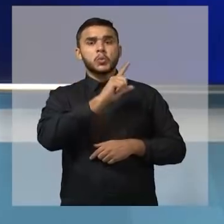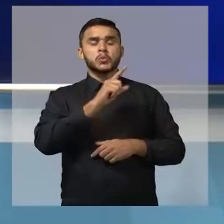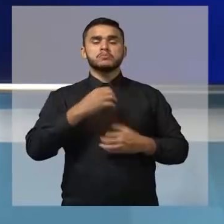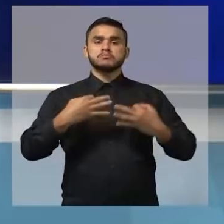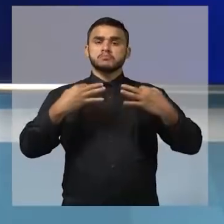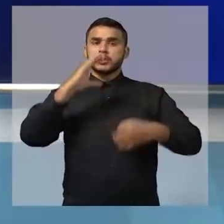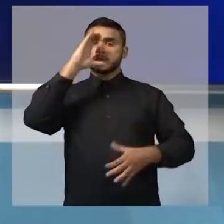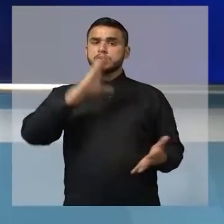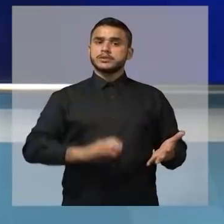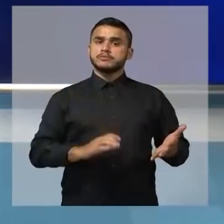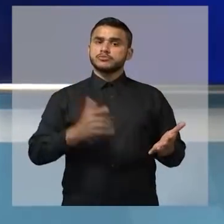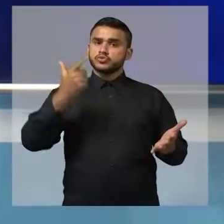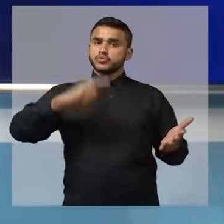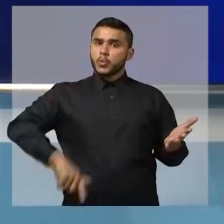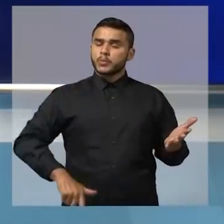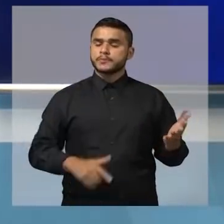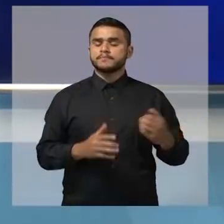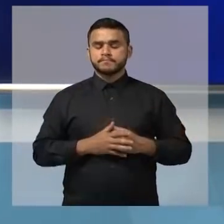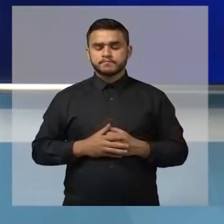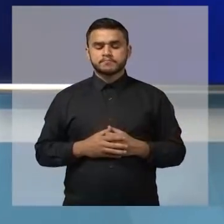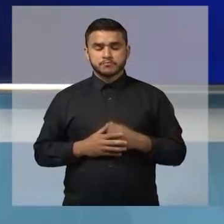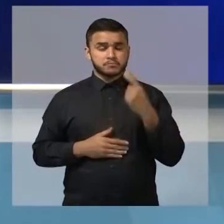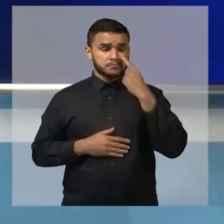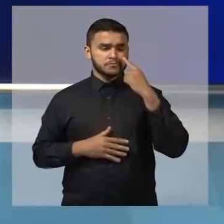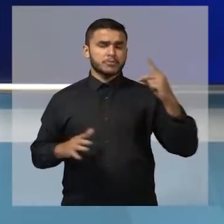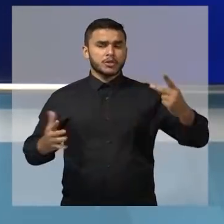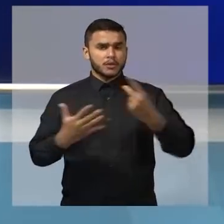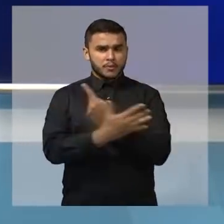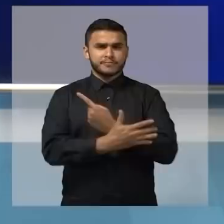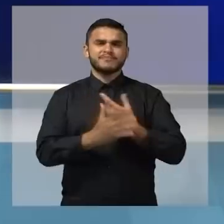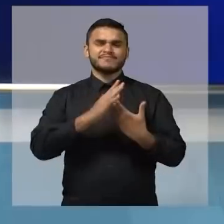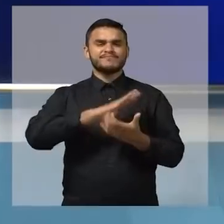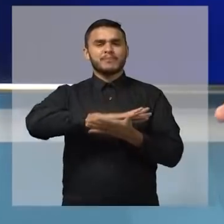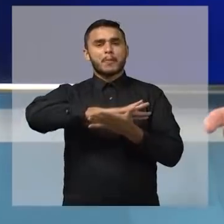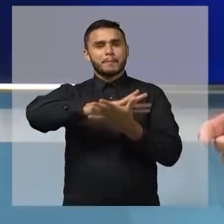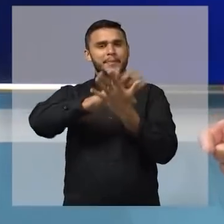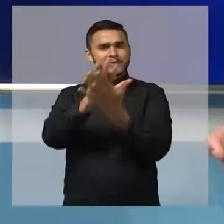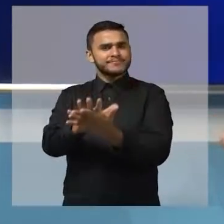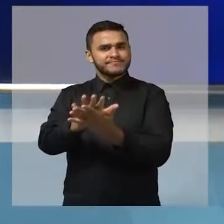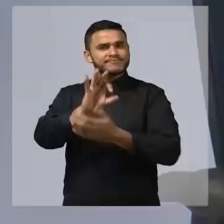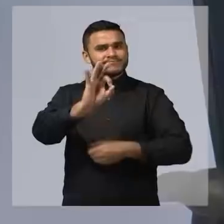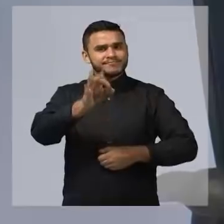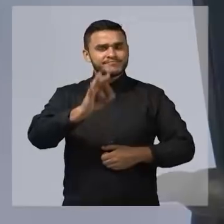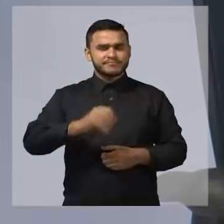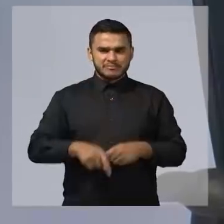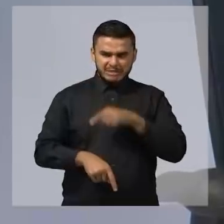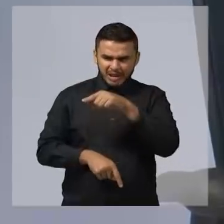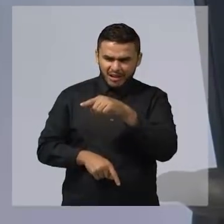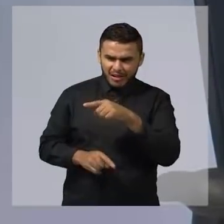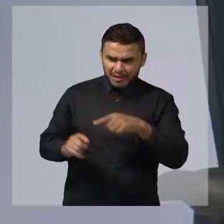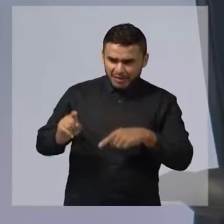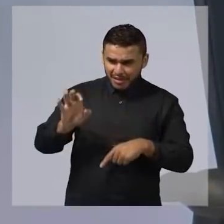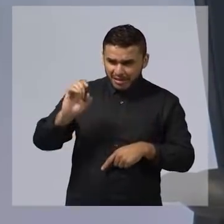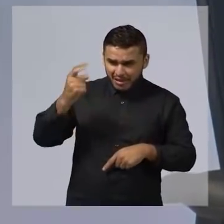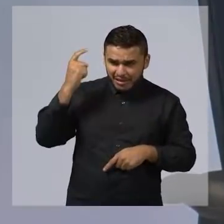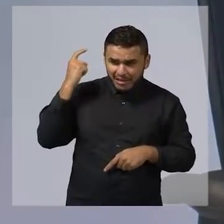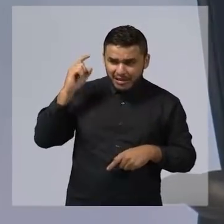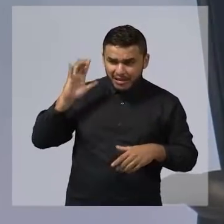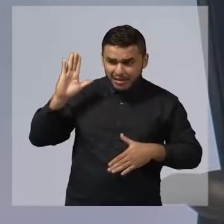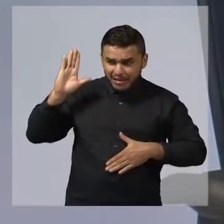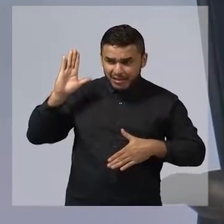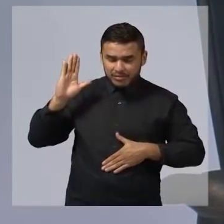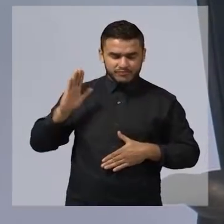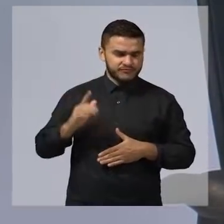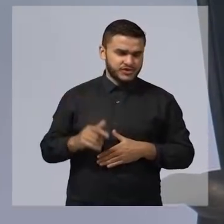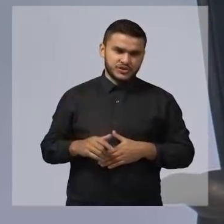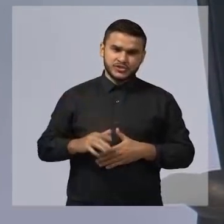egresso sofre um problema muito grande que é do preconceito para poder se inserir. Não vamos aqui tentar tapar o sol